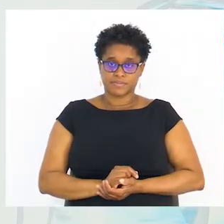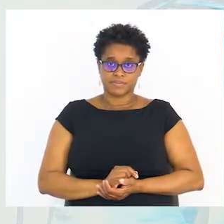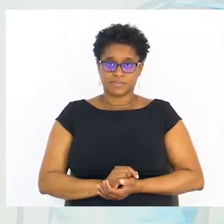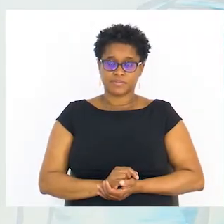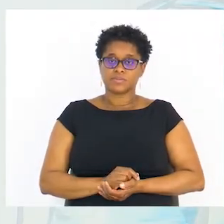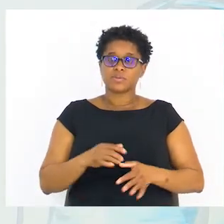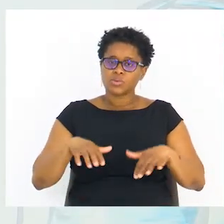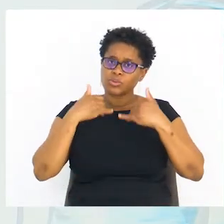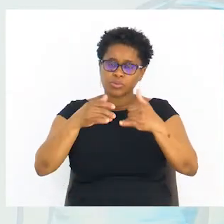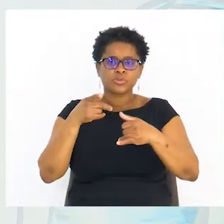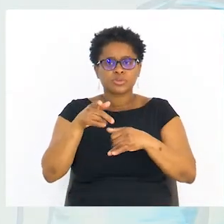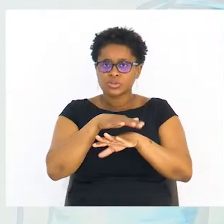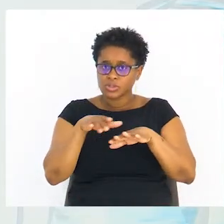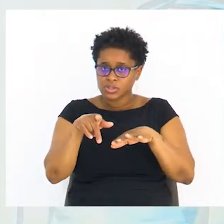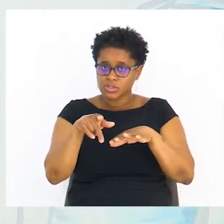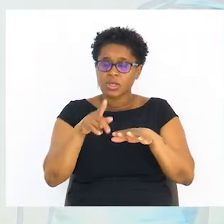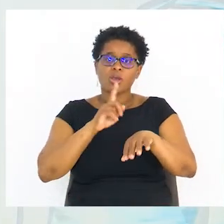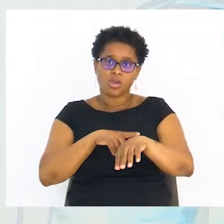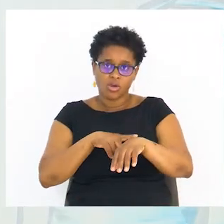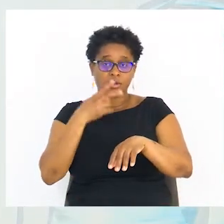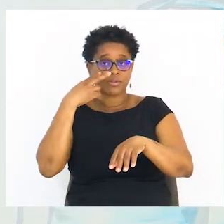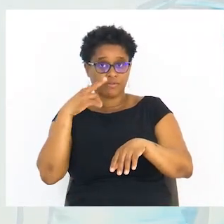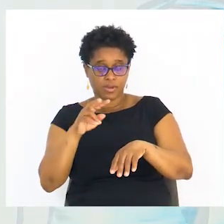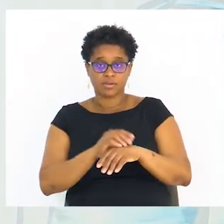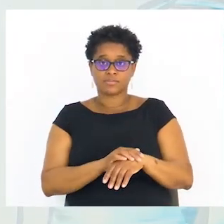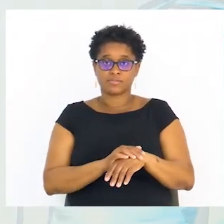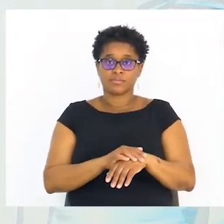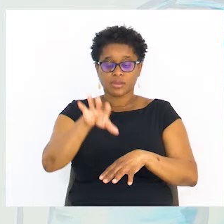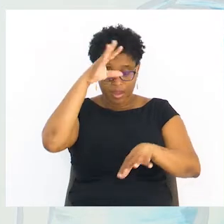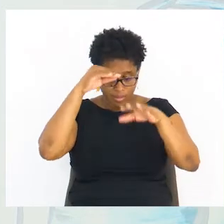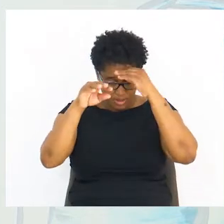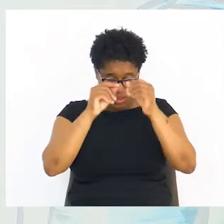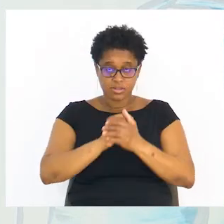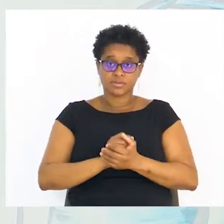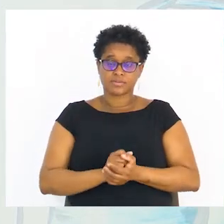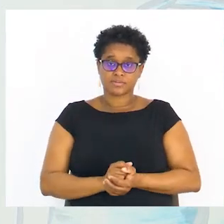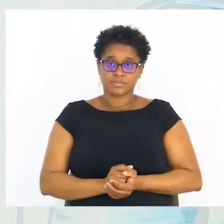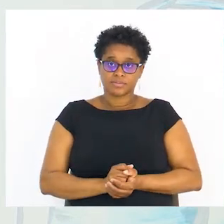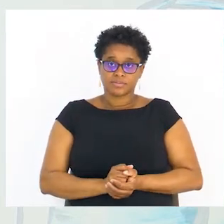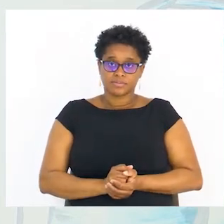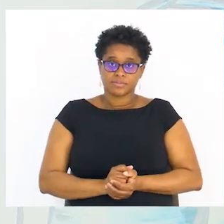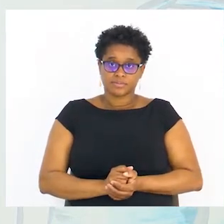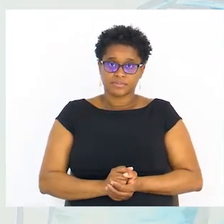Posto isso, é hora de verificar as aprendizagens.